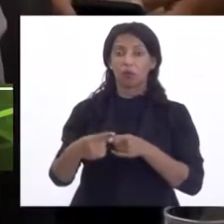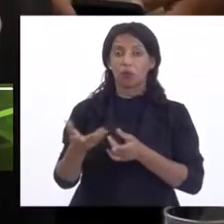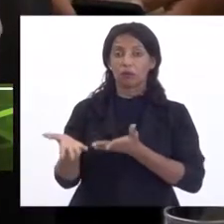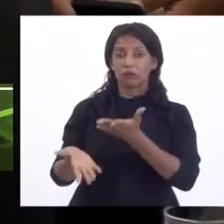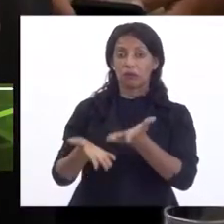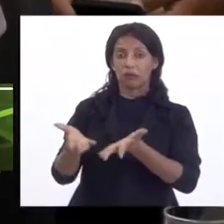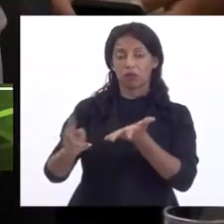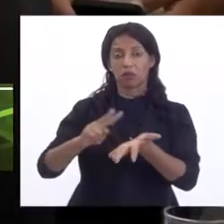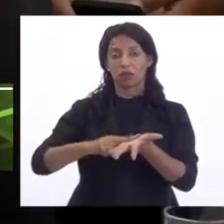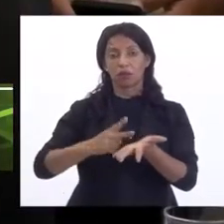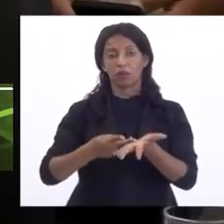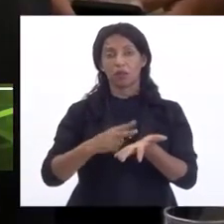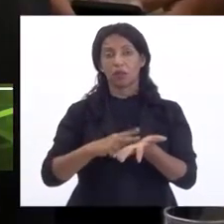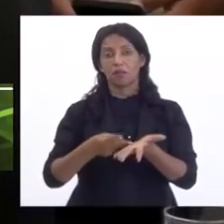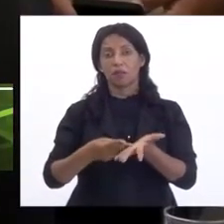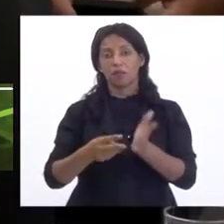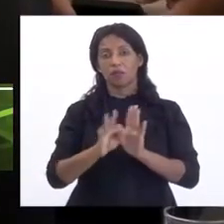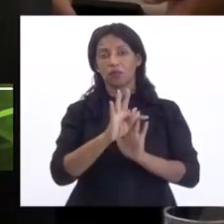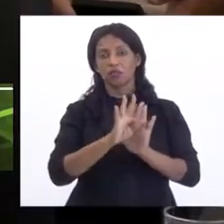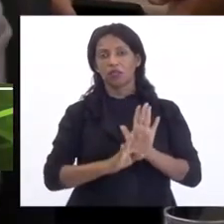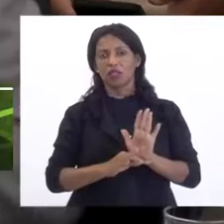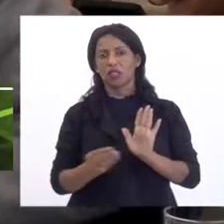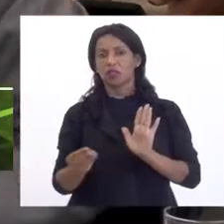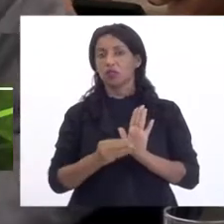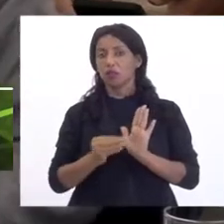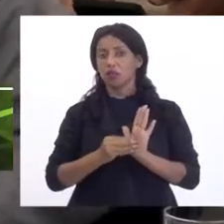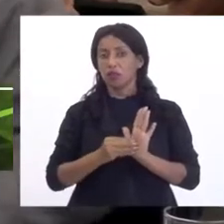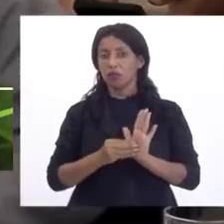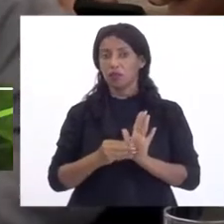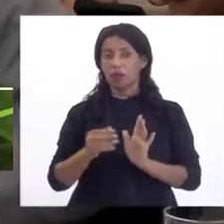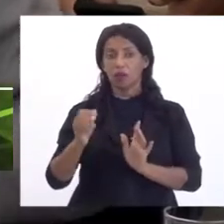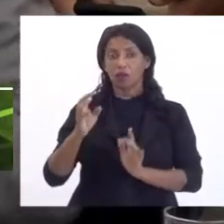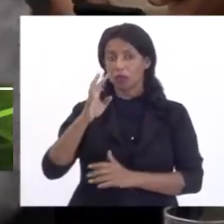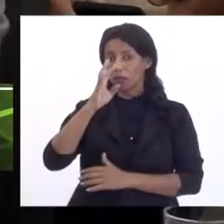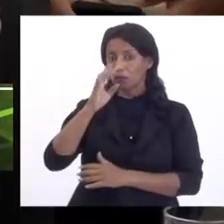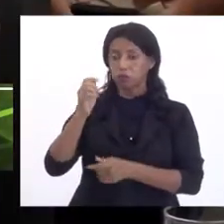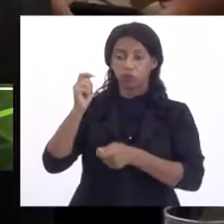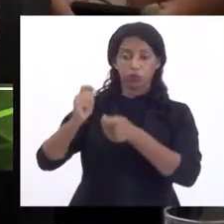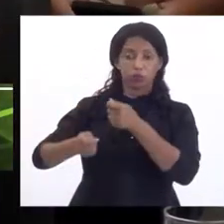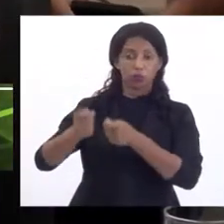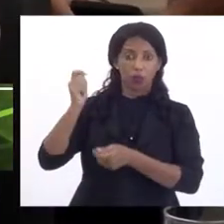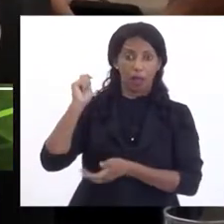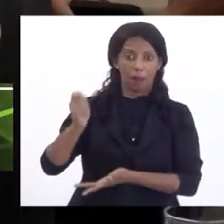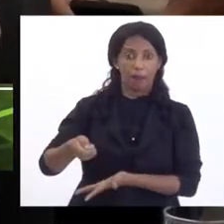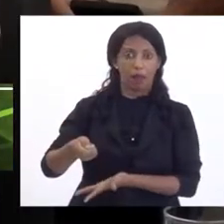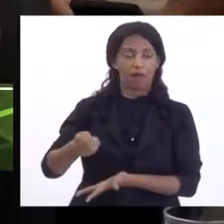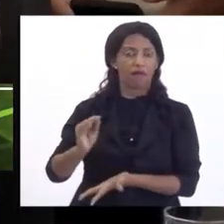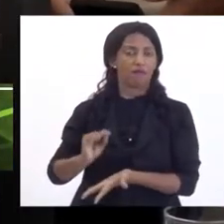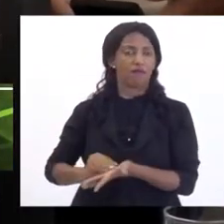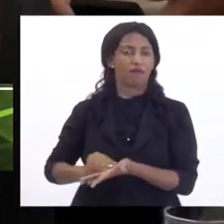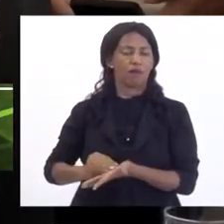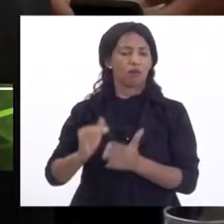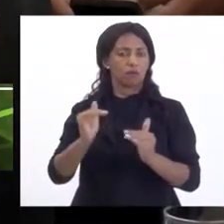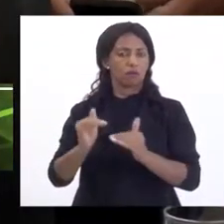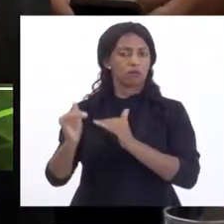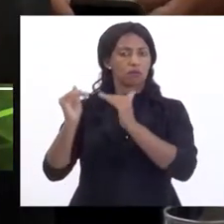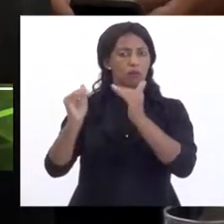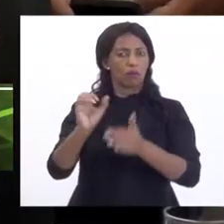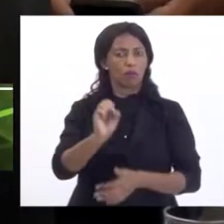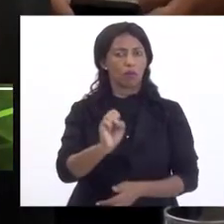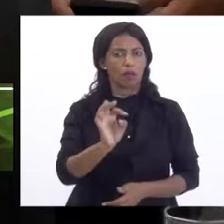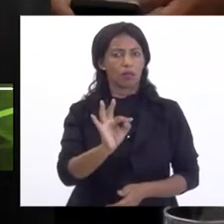de uma interpretação jurídica que sequer foi julgada pelo Supremo Tribunal Federal.